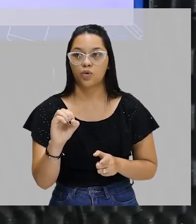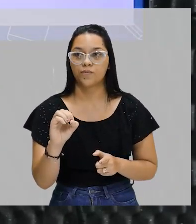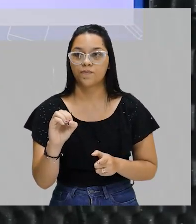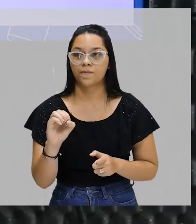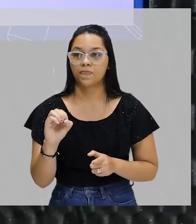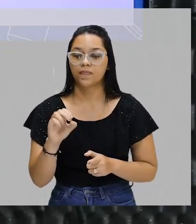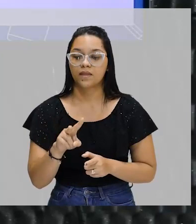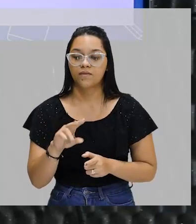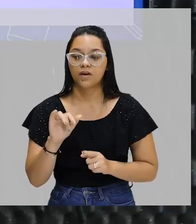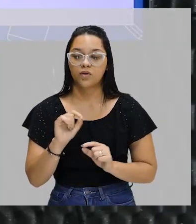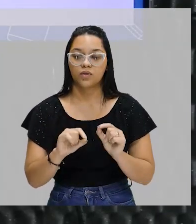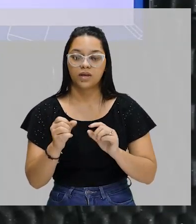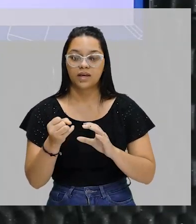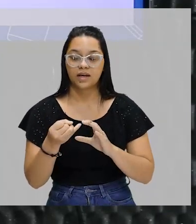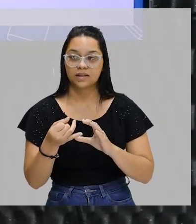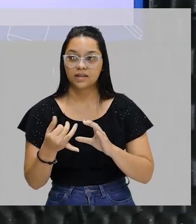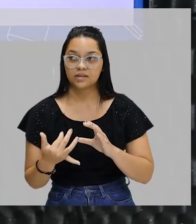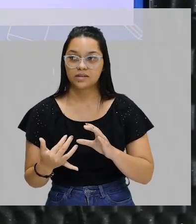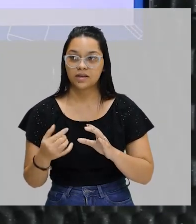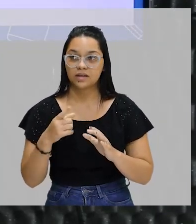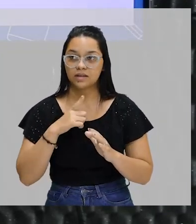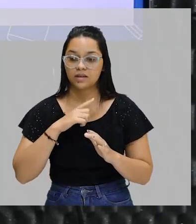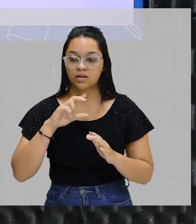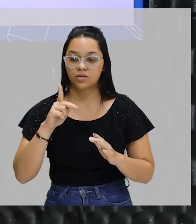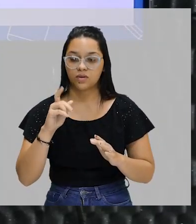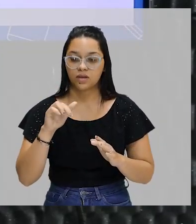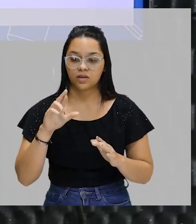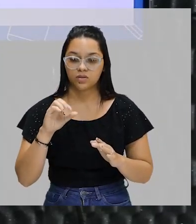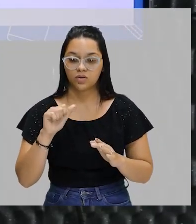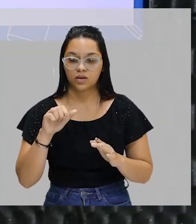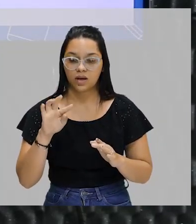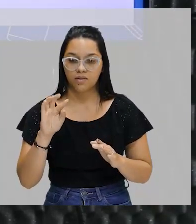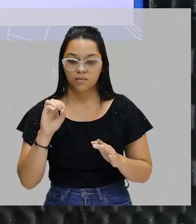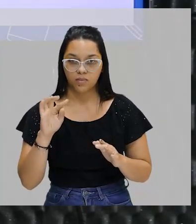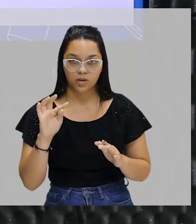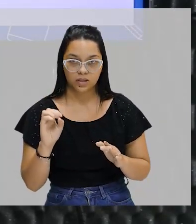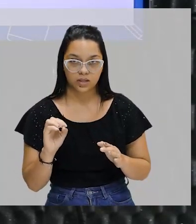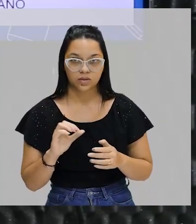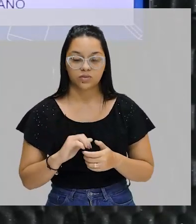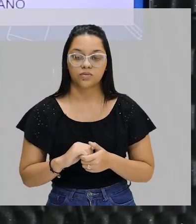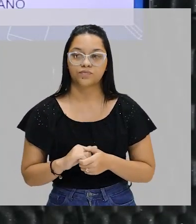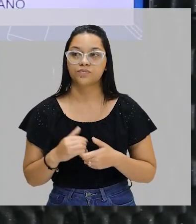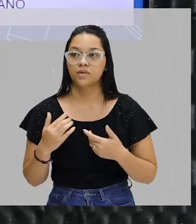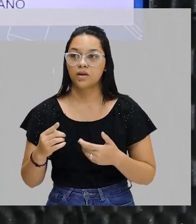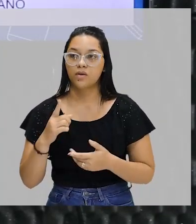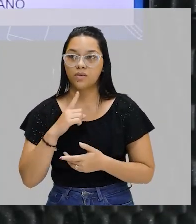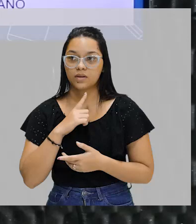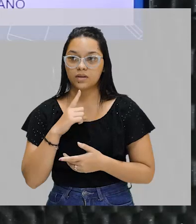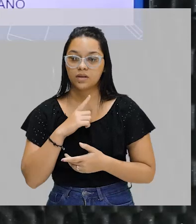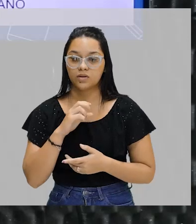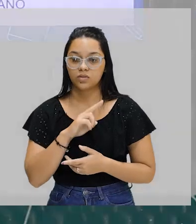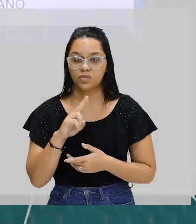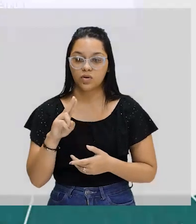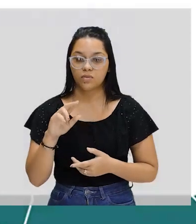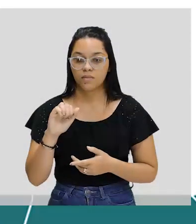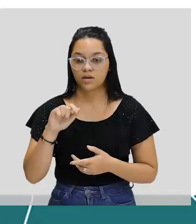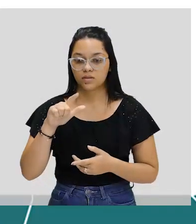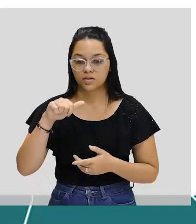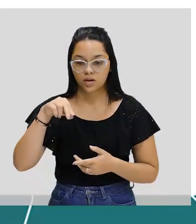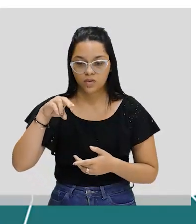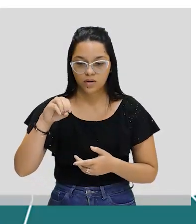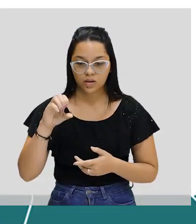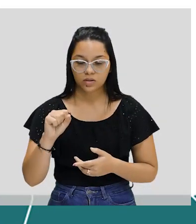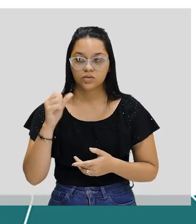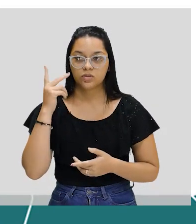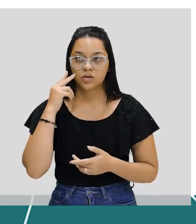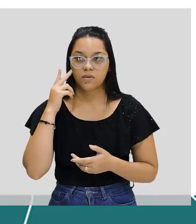O vai caracterizar o hidrocarboneto. Beleza? Então, essa é a nomenclatura para os alcanos normais.